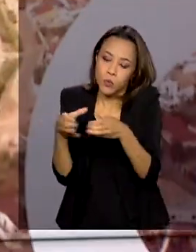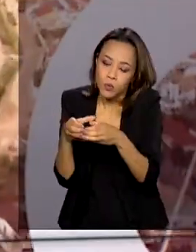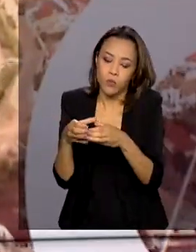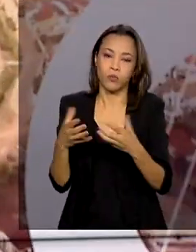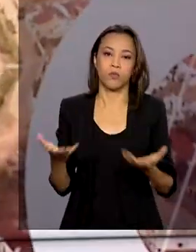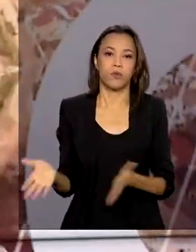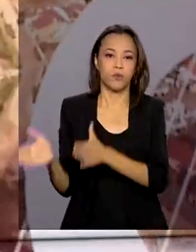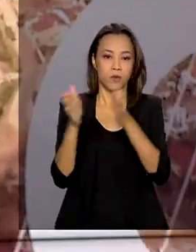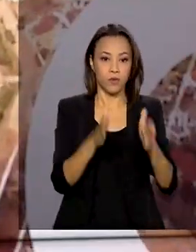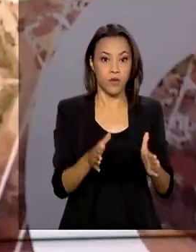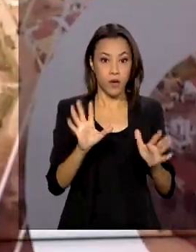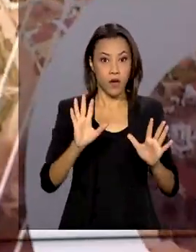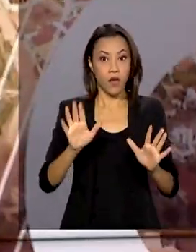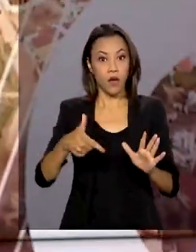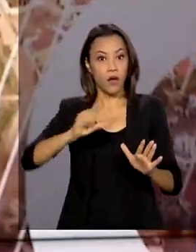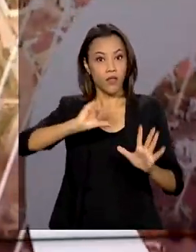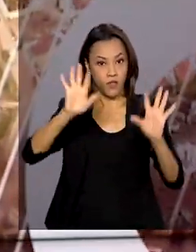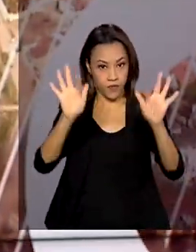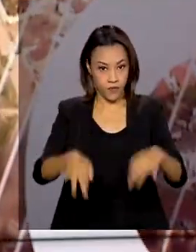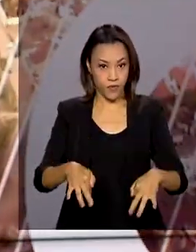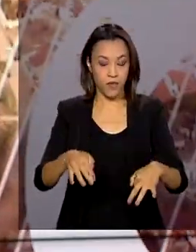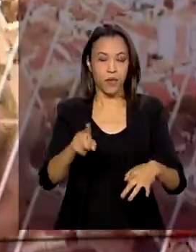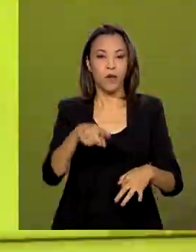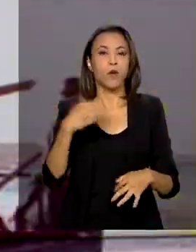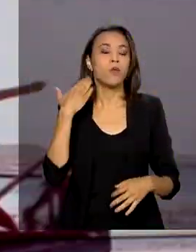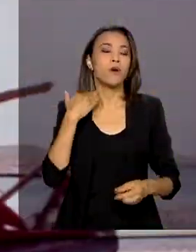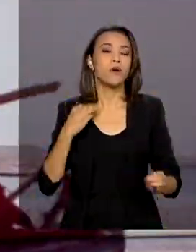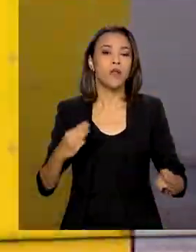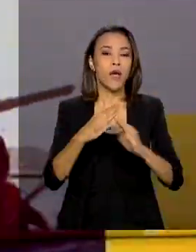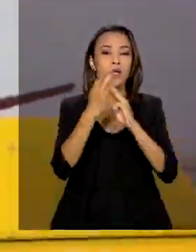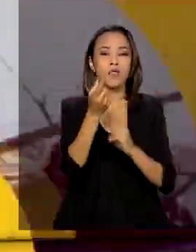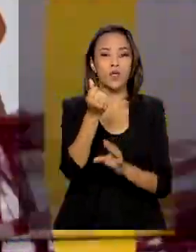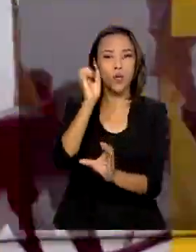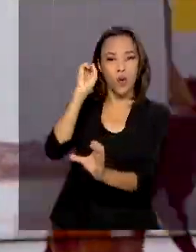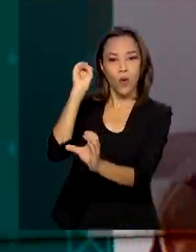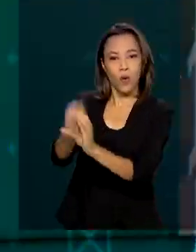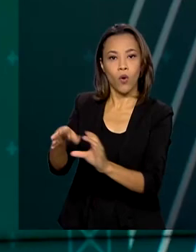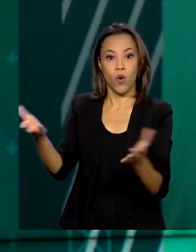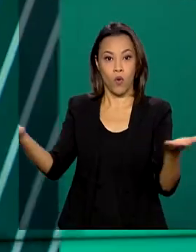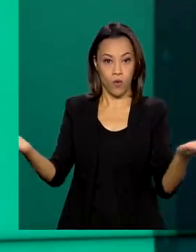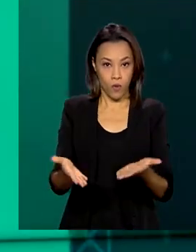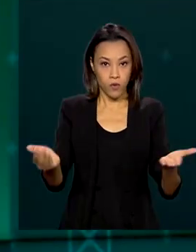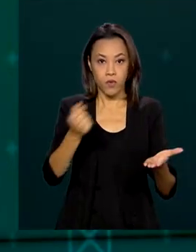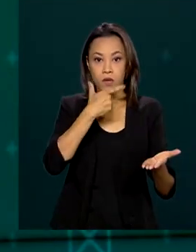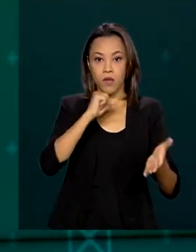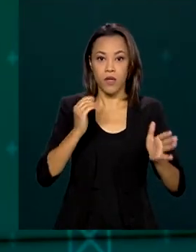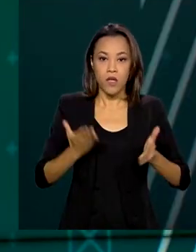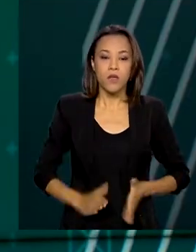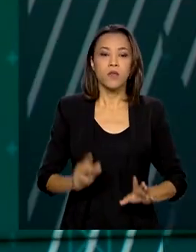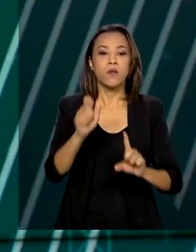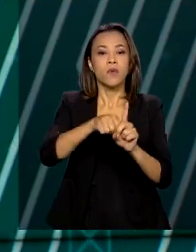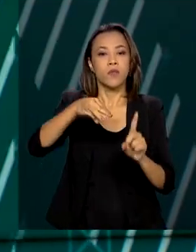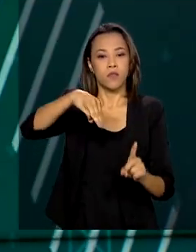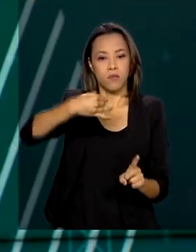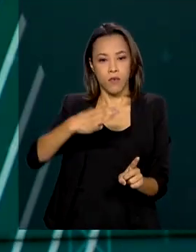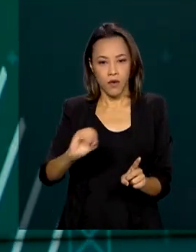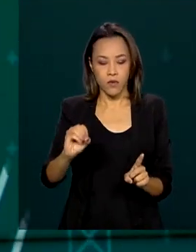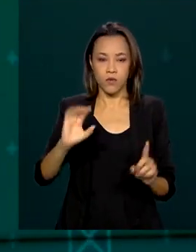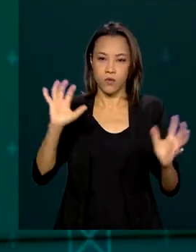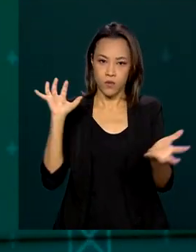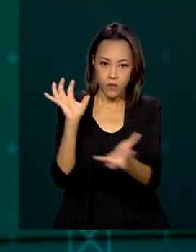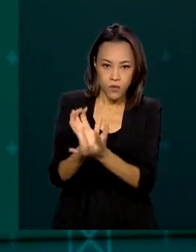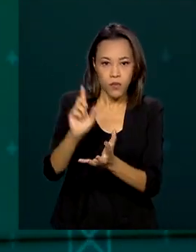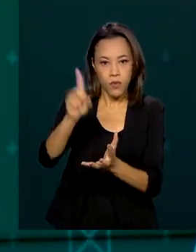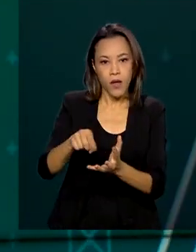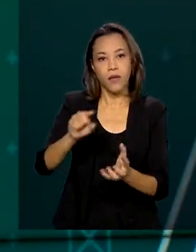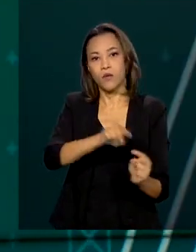e antes de terminar vamos falar de auxílio emergencial a caixa depositar hoje o benefício para trabalhadores nascidos em março o grupo faz parte